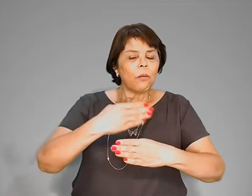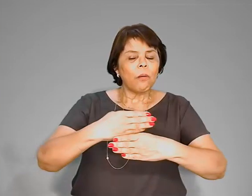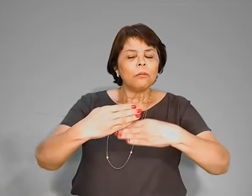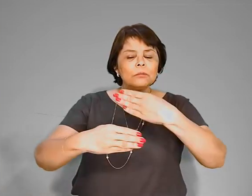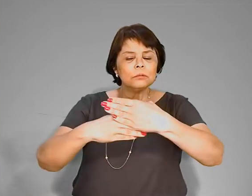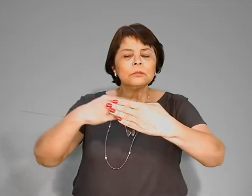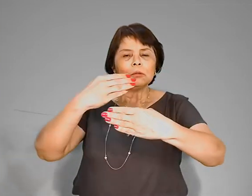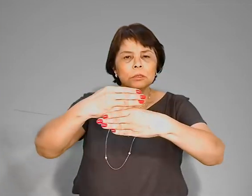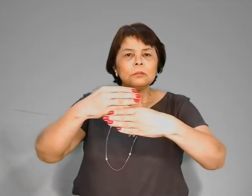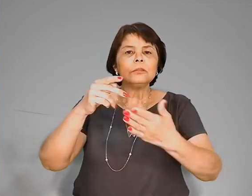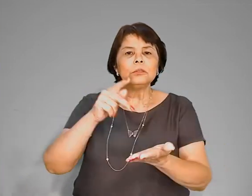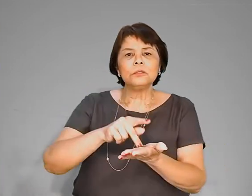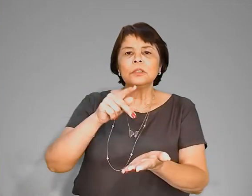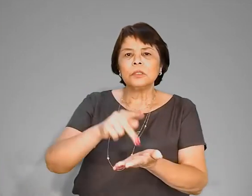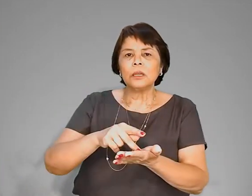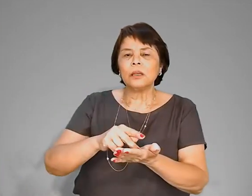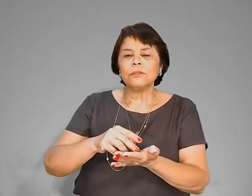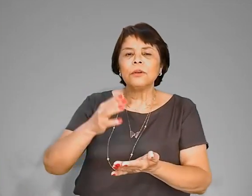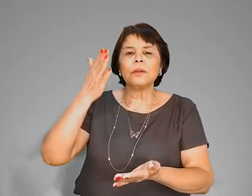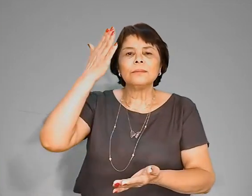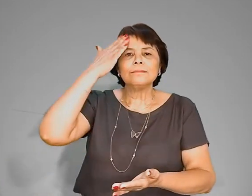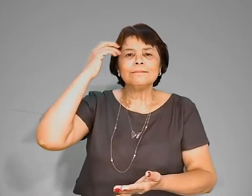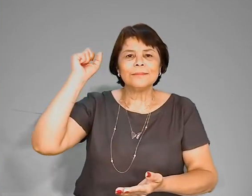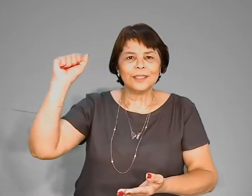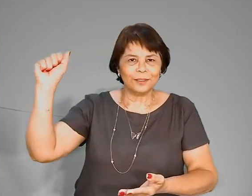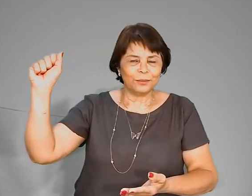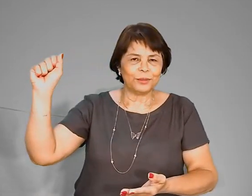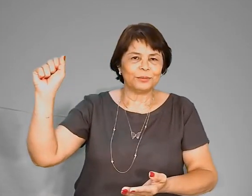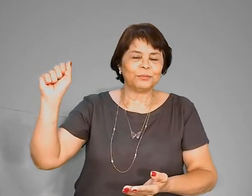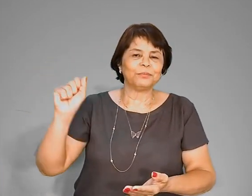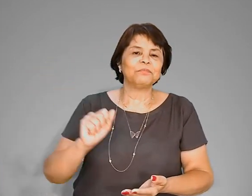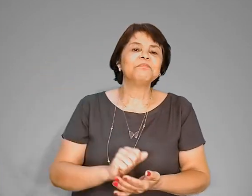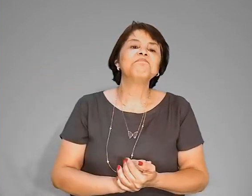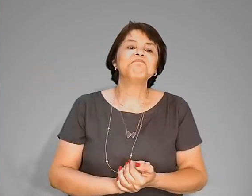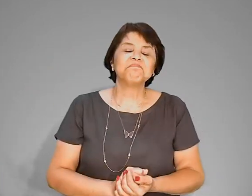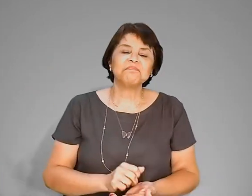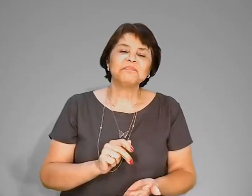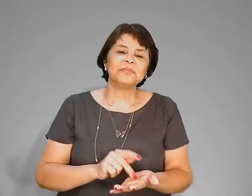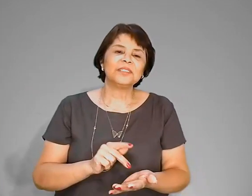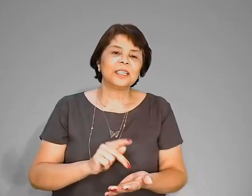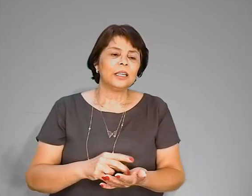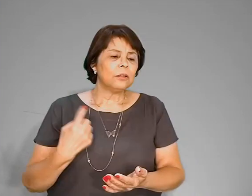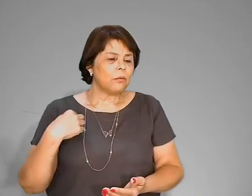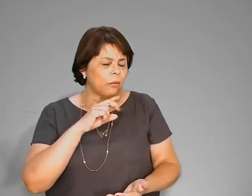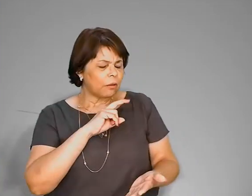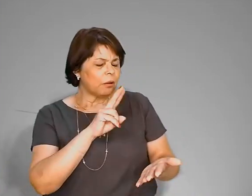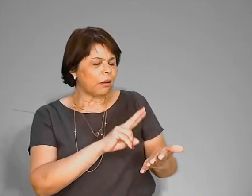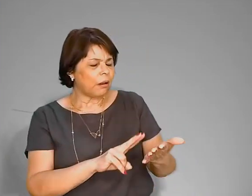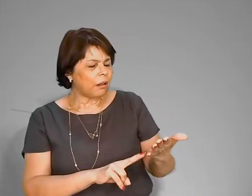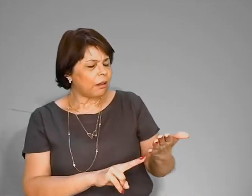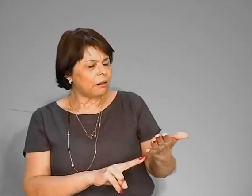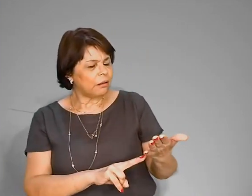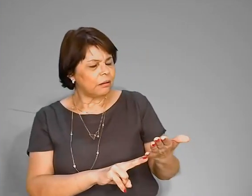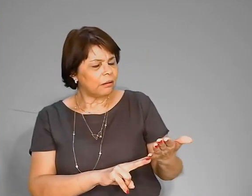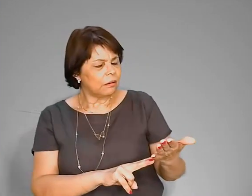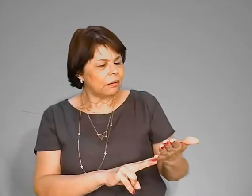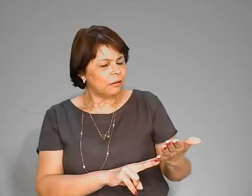grande templo de Salomão. Se vocês lerem no livro de Reis e Crônicas, como aquele templo foi